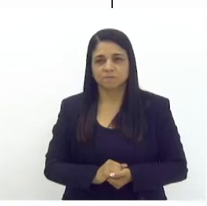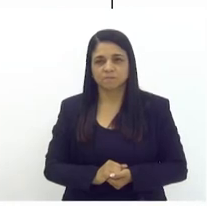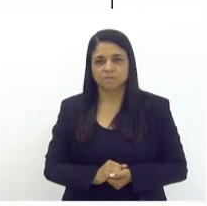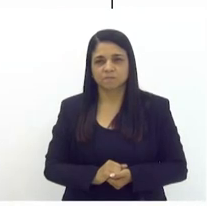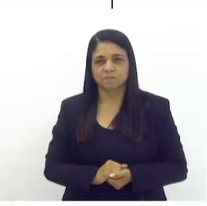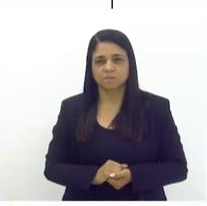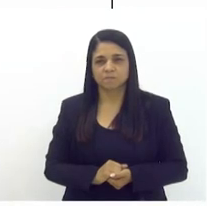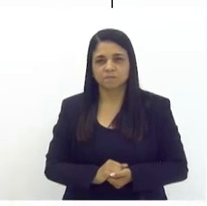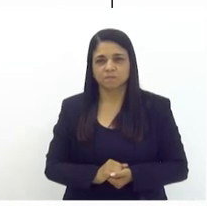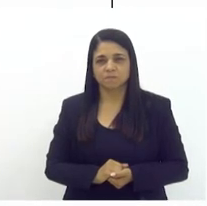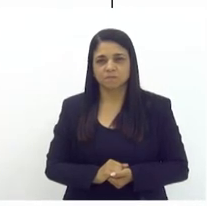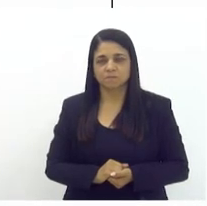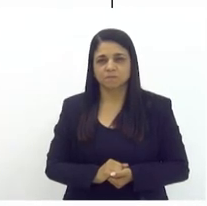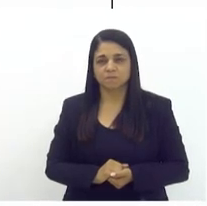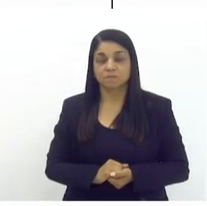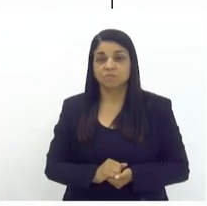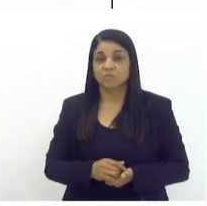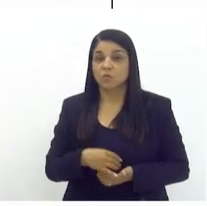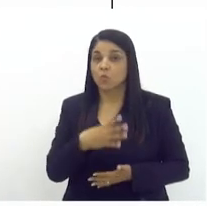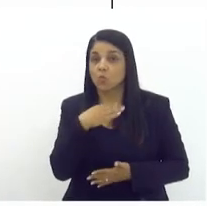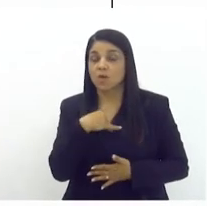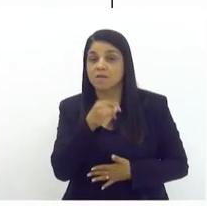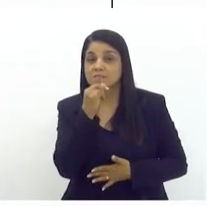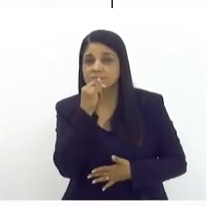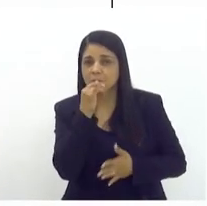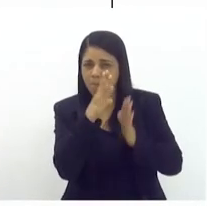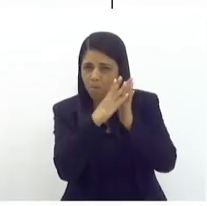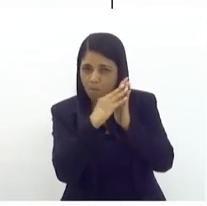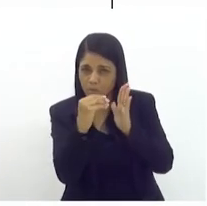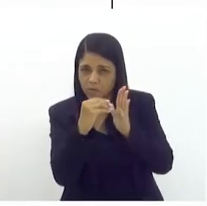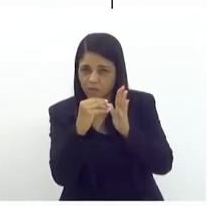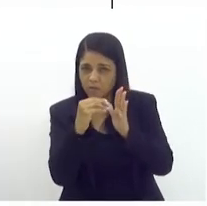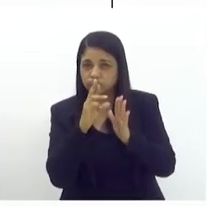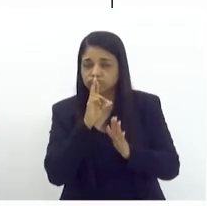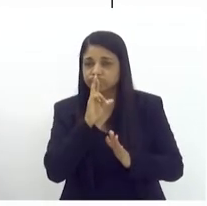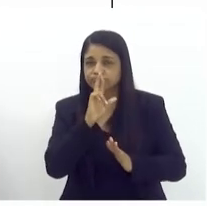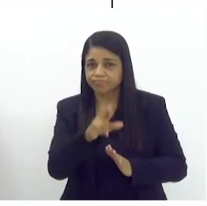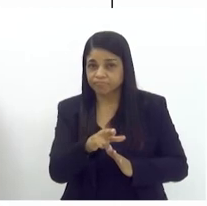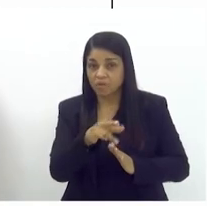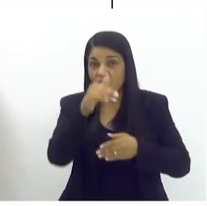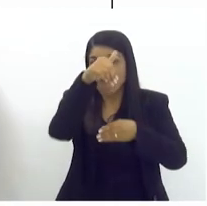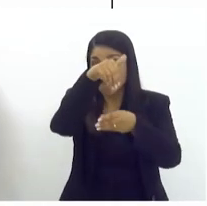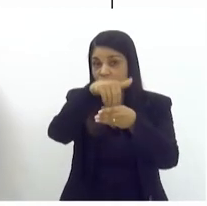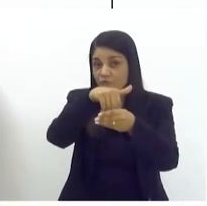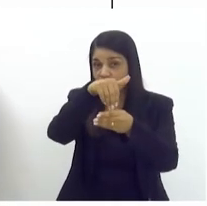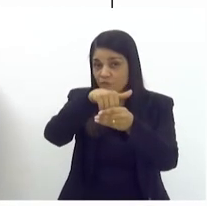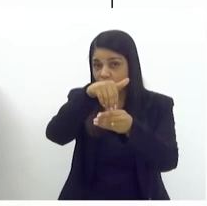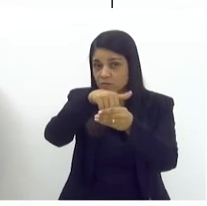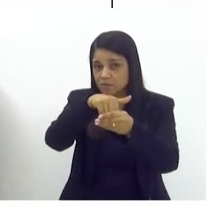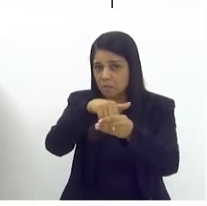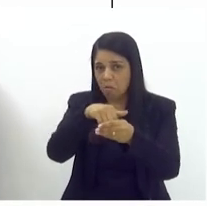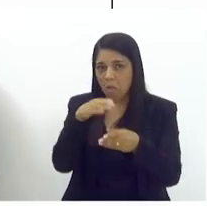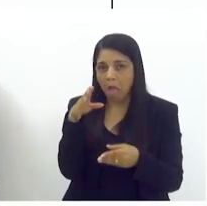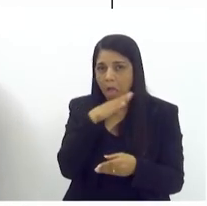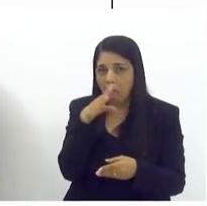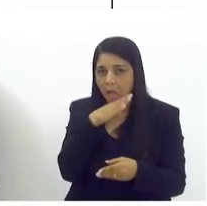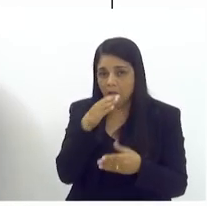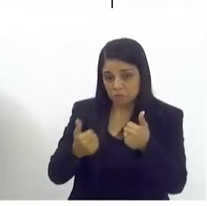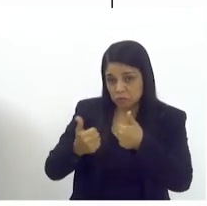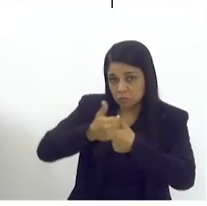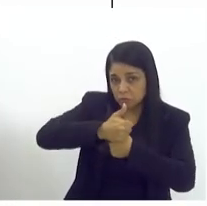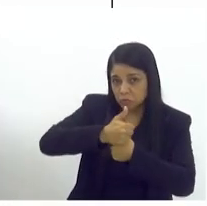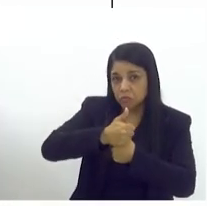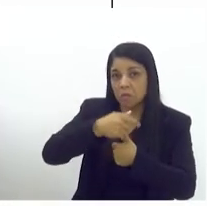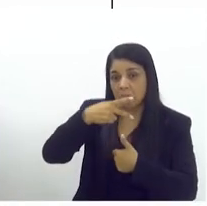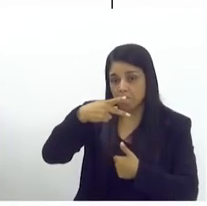eu trago aqui um exemplo do que resultou aquela votação apressada substitutivo da